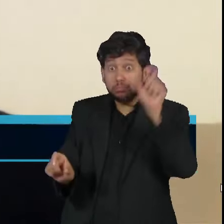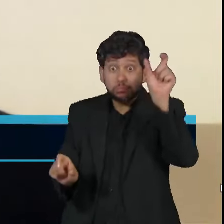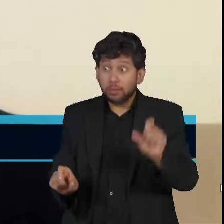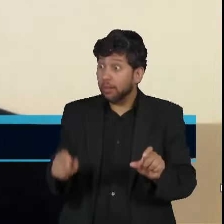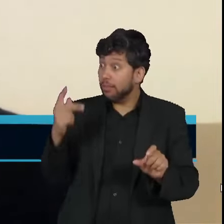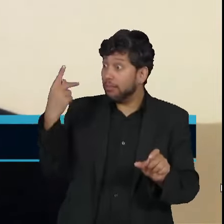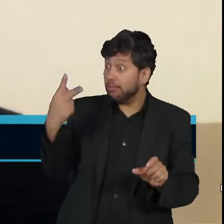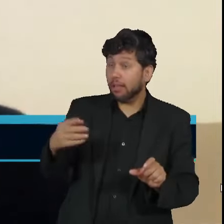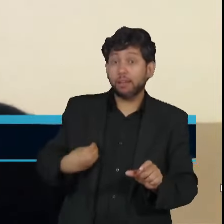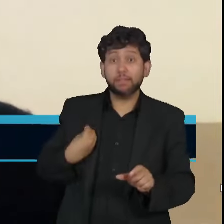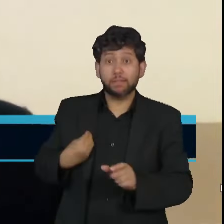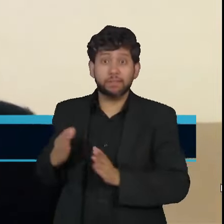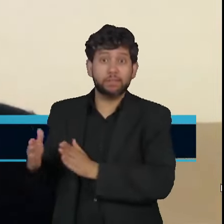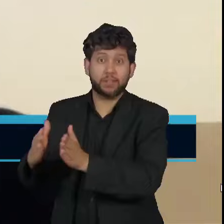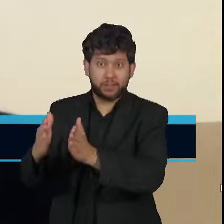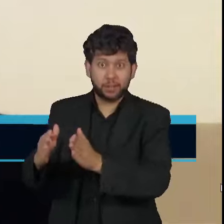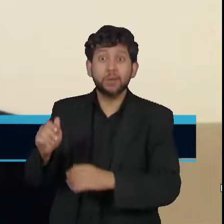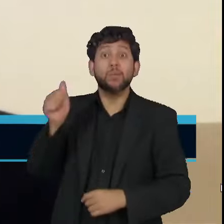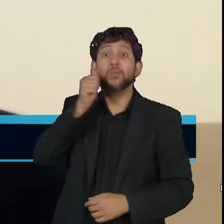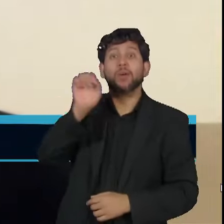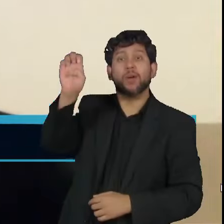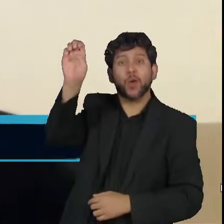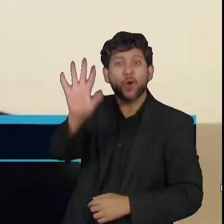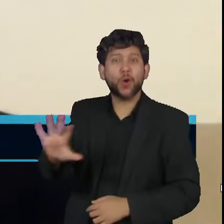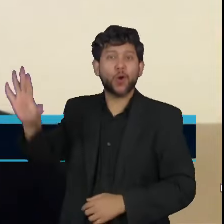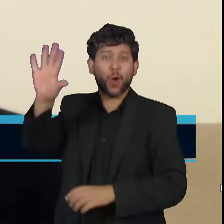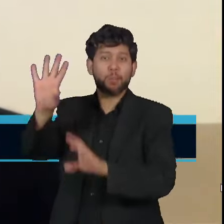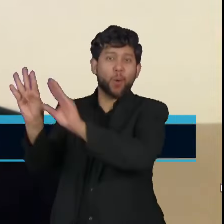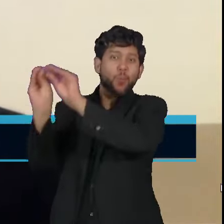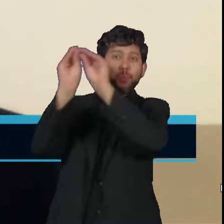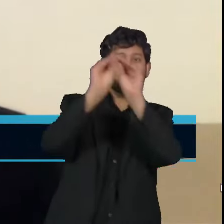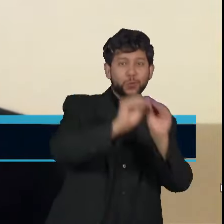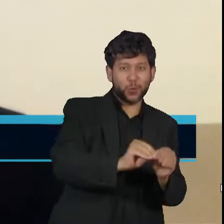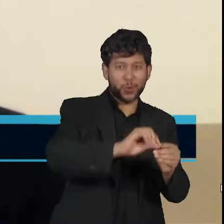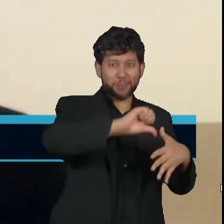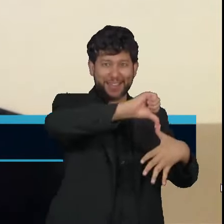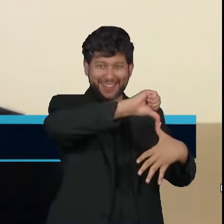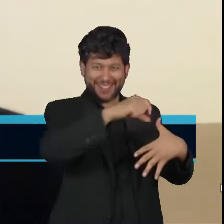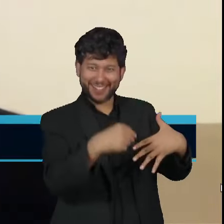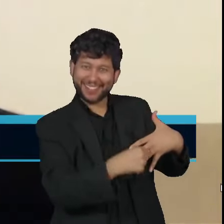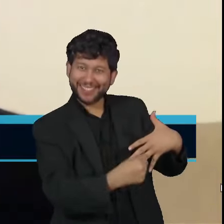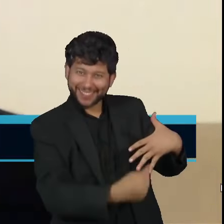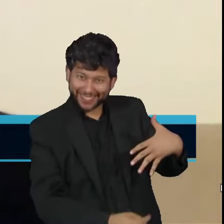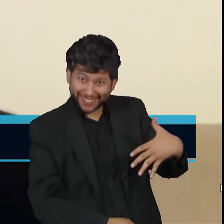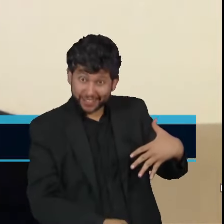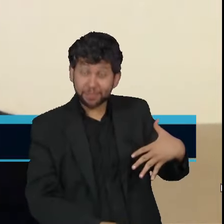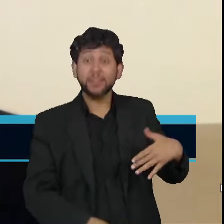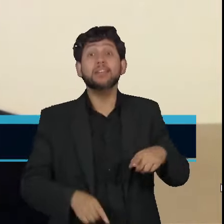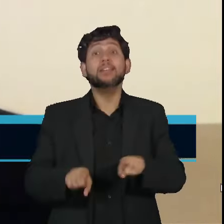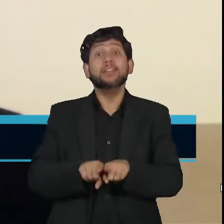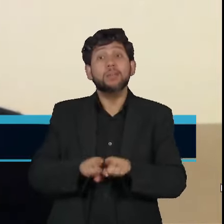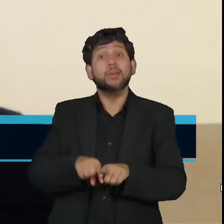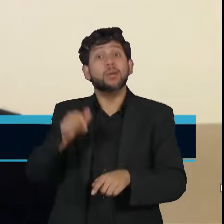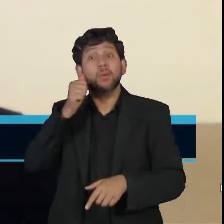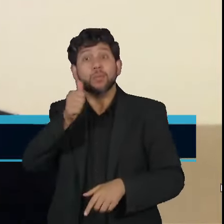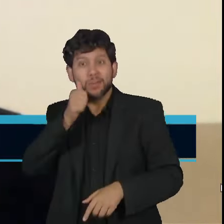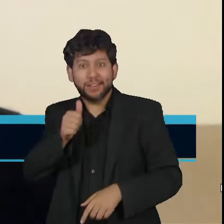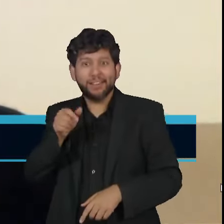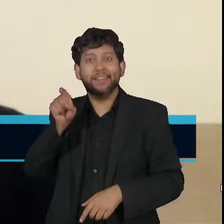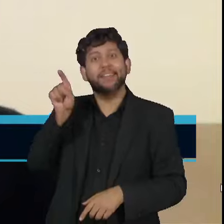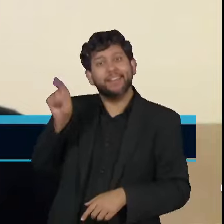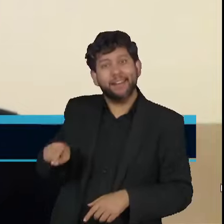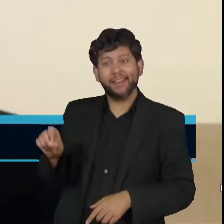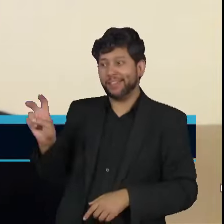né uma europeia que vai para o pra América Latina que vai pro sul global e uma artista do Sul Global New Y